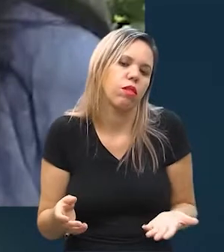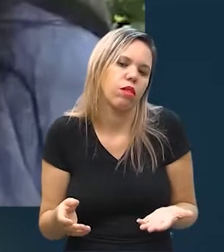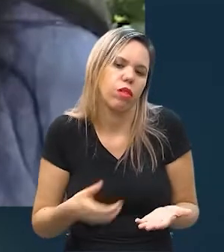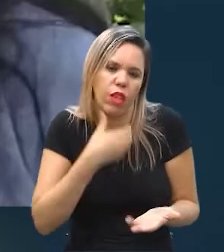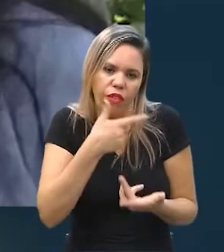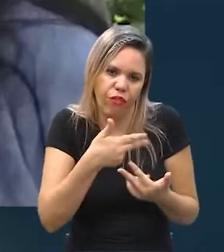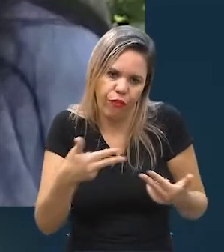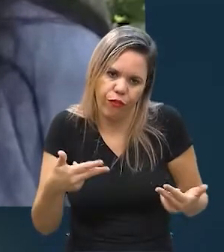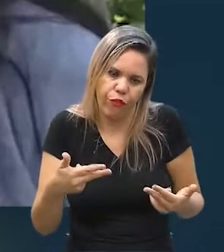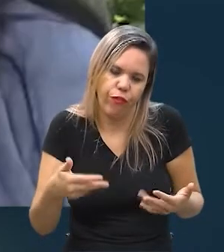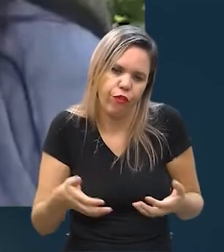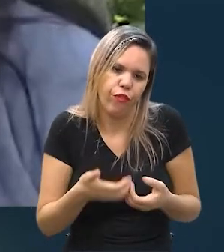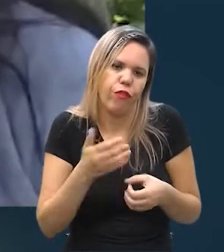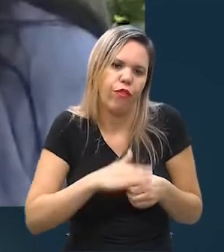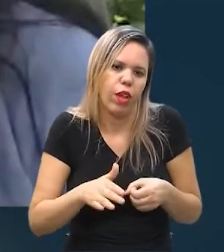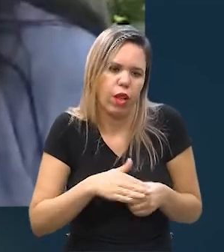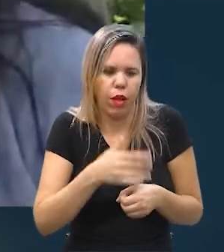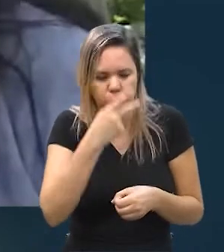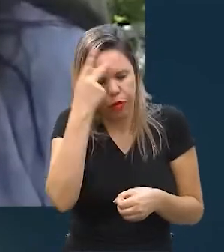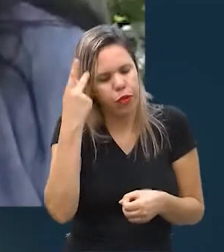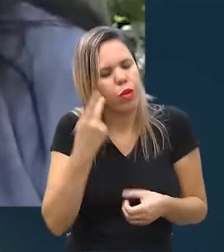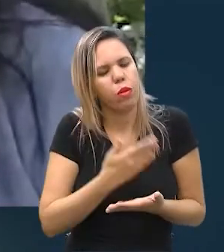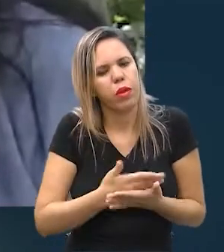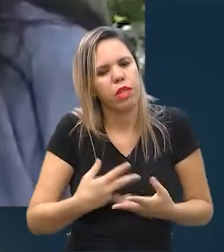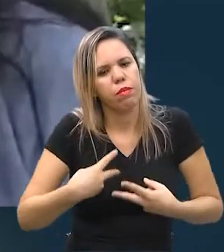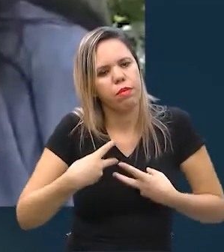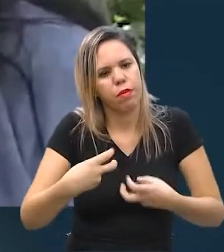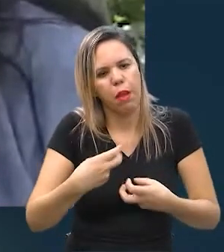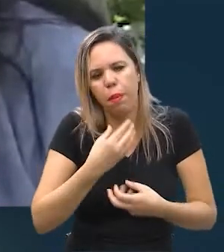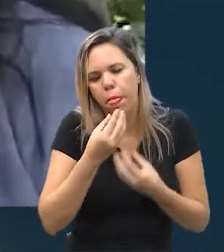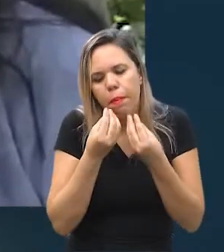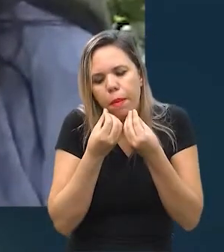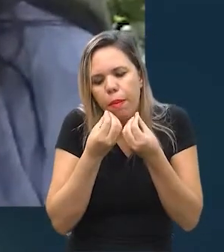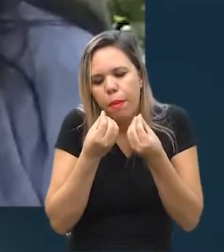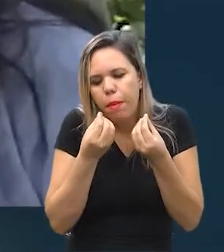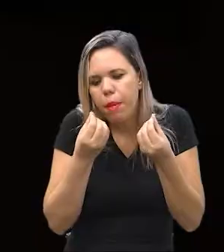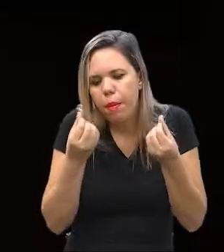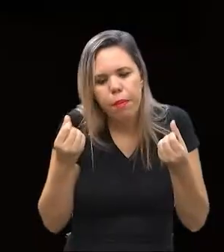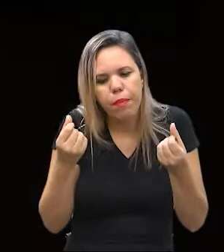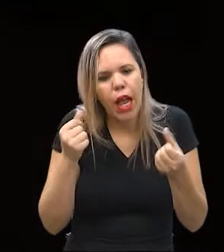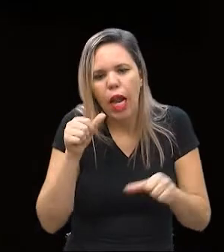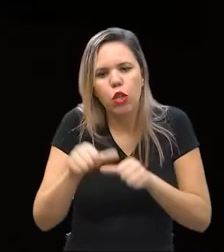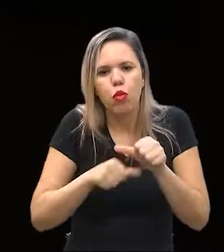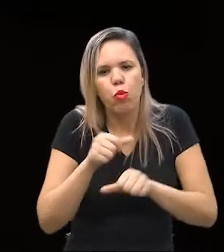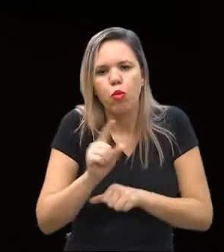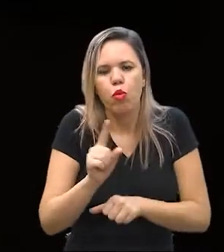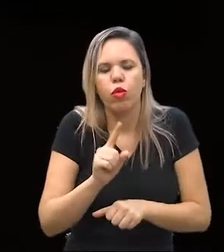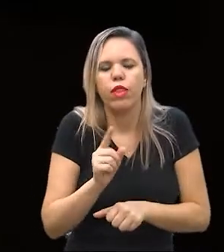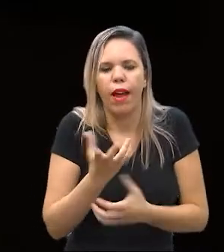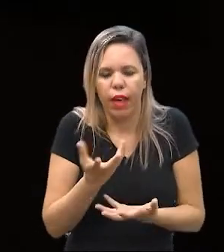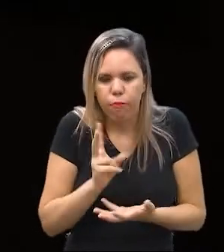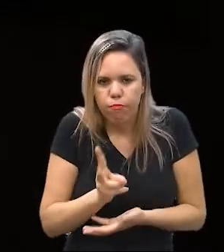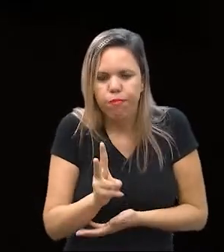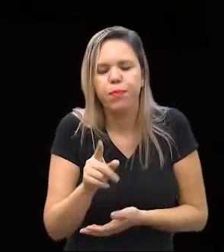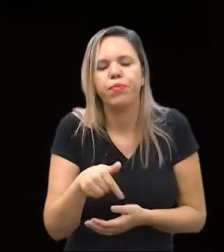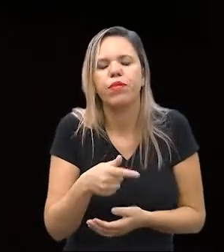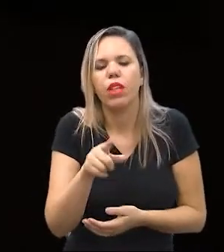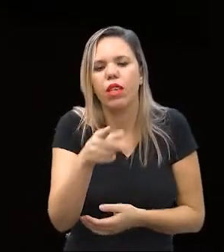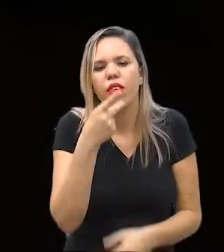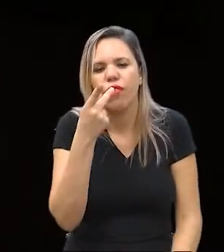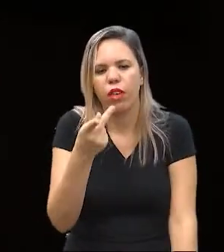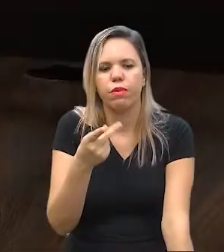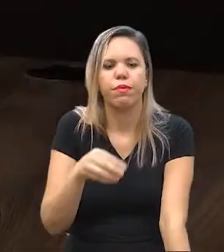pessoa começa a perceber o sabor. E esse sabor é um sabor que depois ela não abre mais mão. Que aí, Então, Cláudia, que você falou que